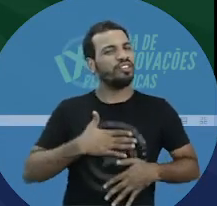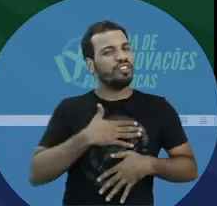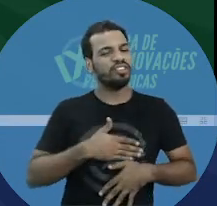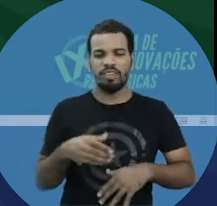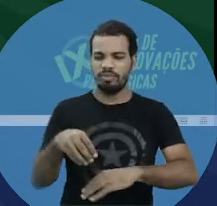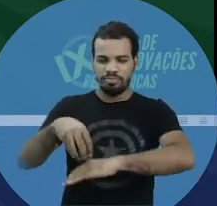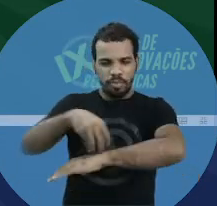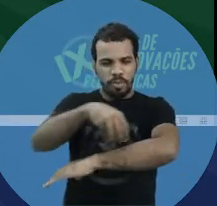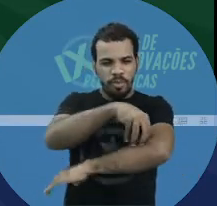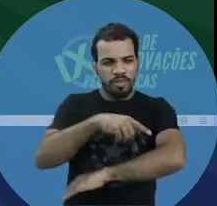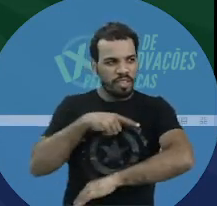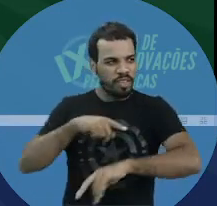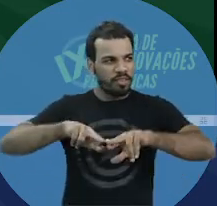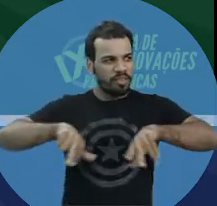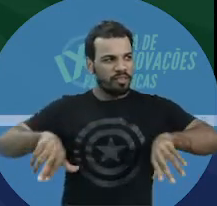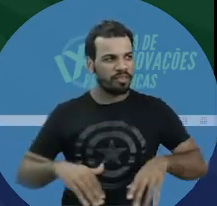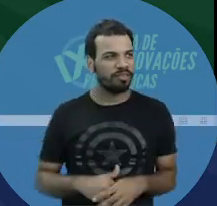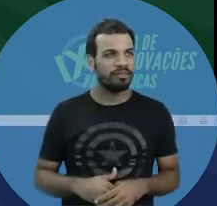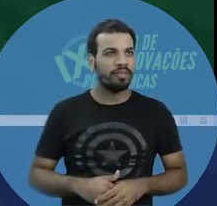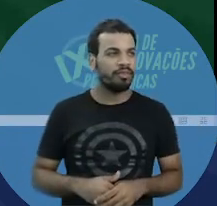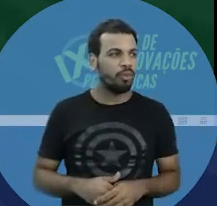assim. Pode passar.